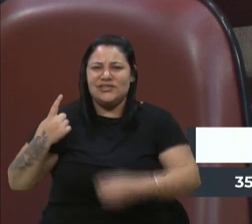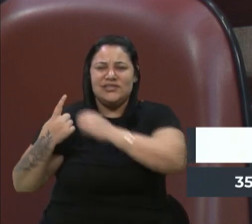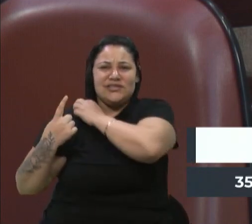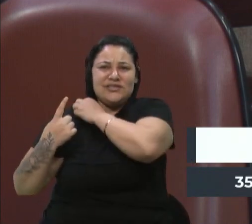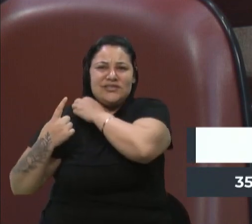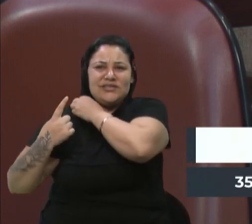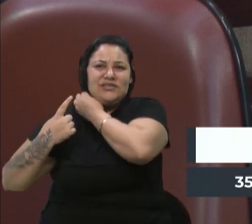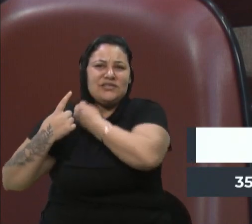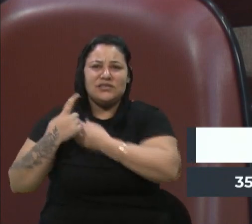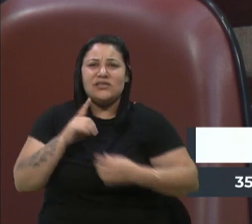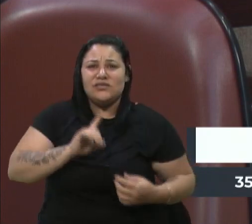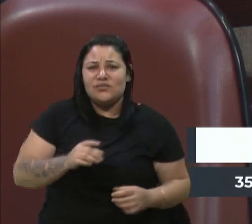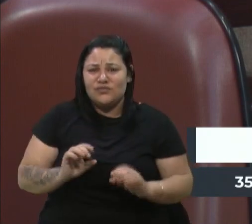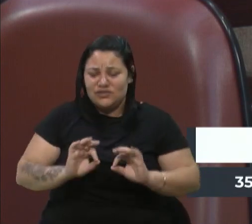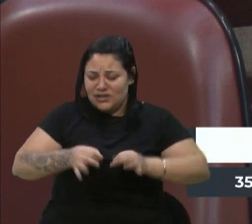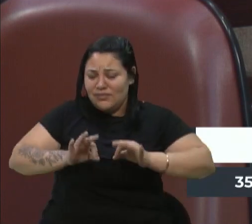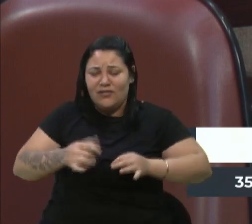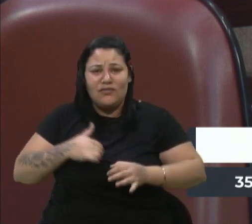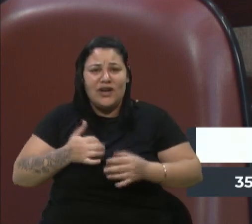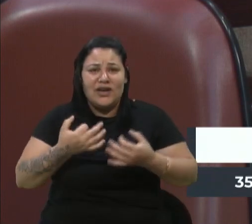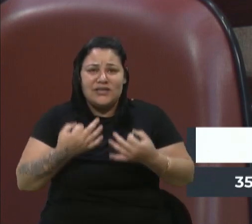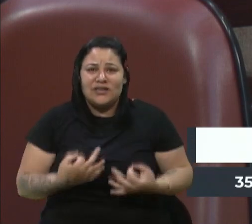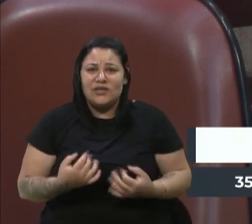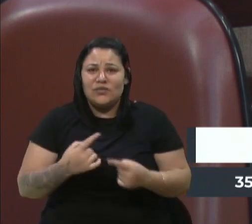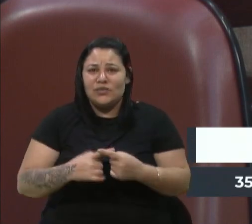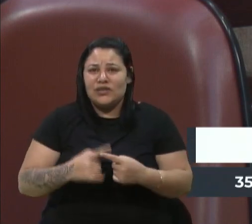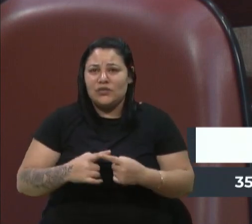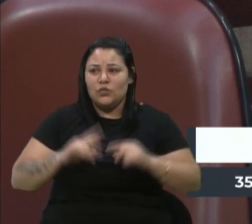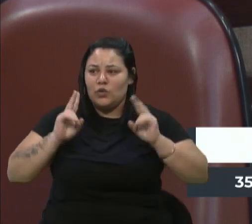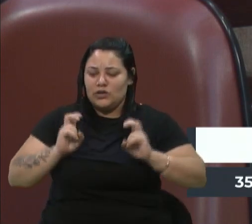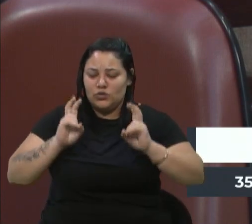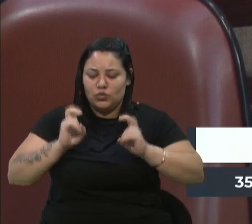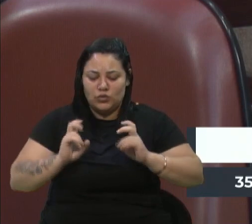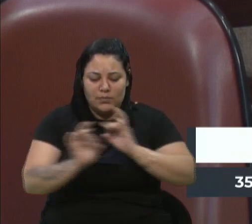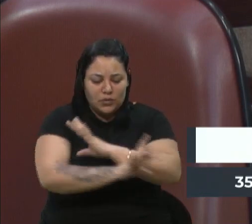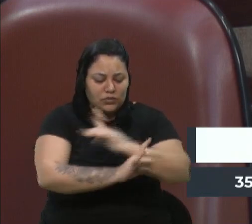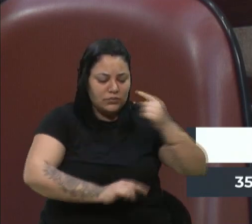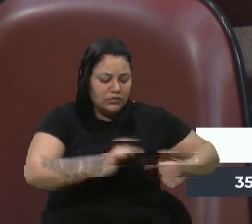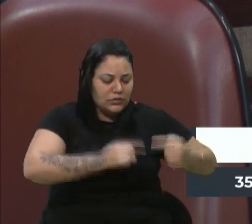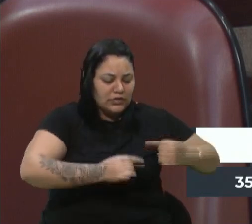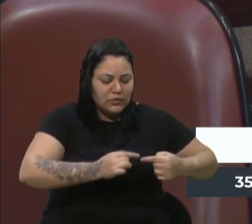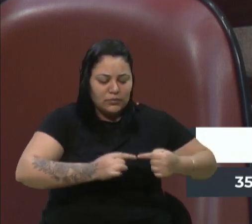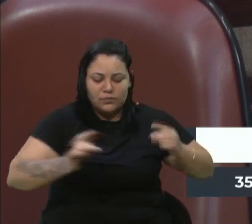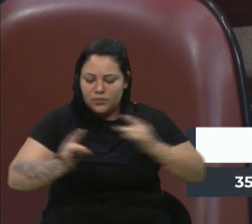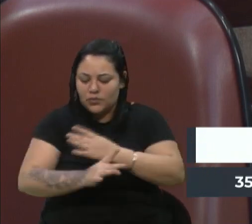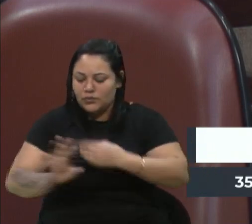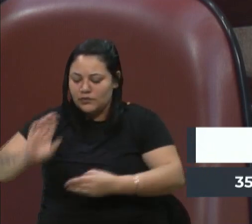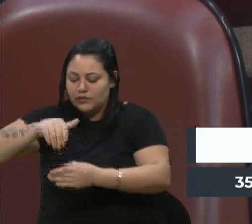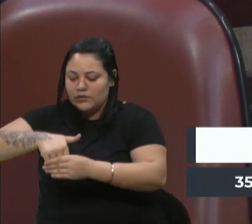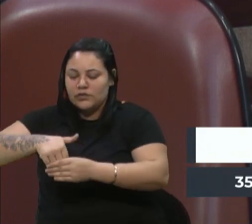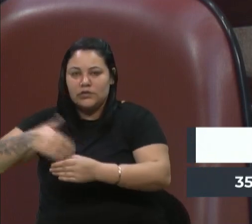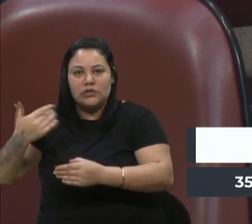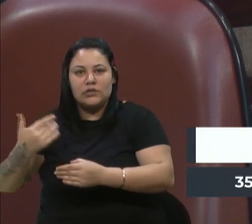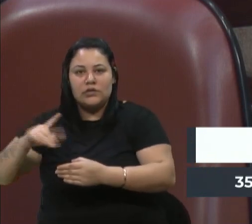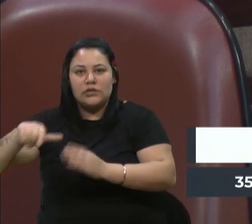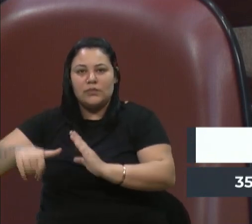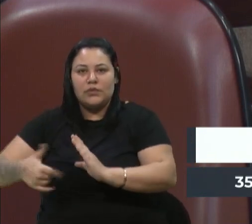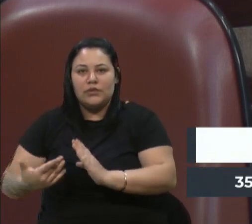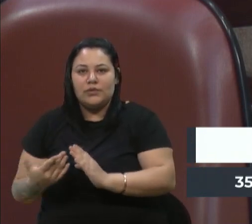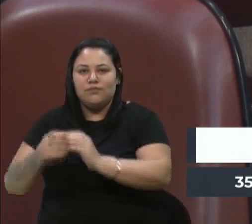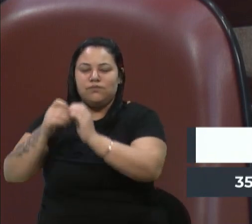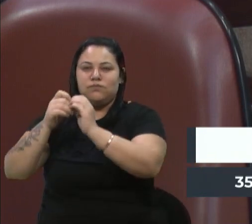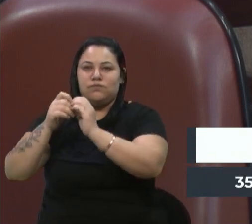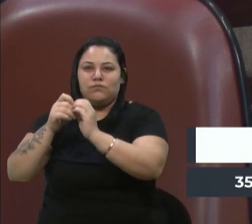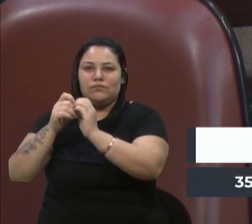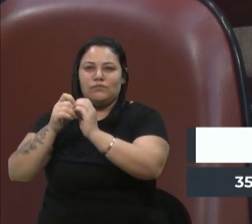seu desabafo é pertinente, porque as matérias estão prontas para discussão, prontas para ser votada, e aí, e isso vai repercutir